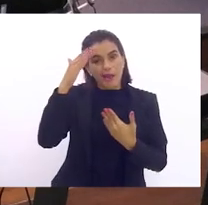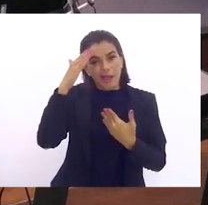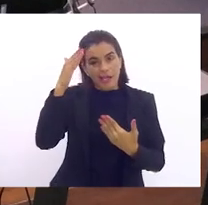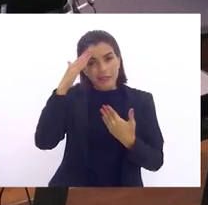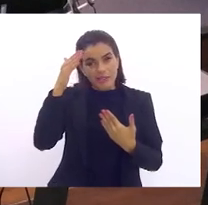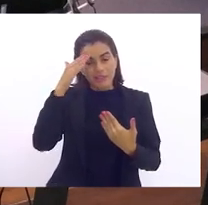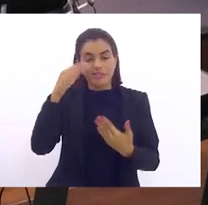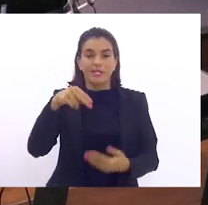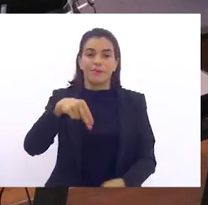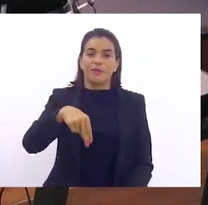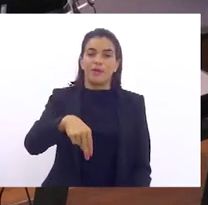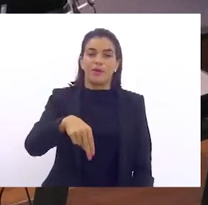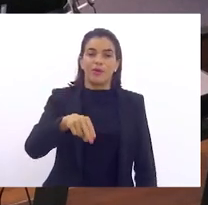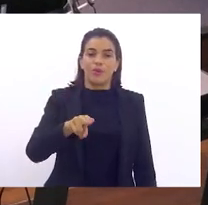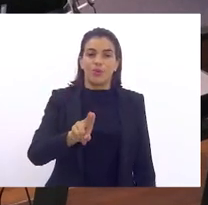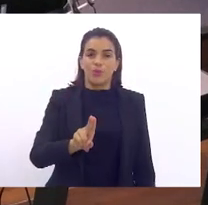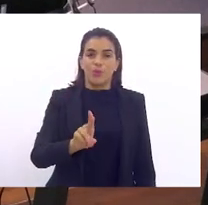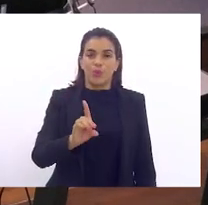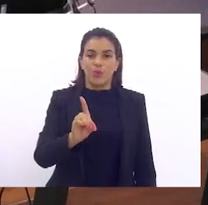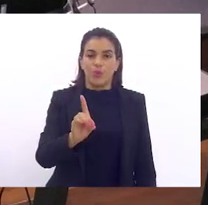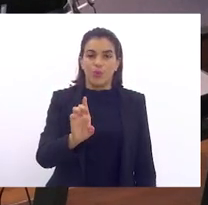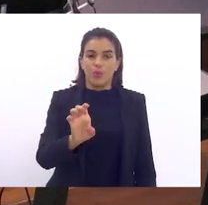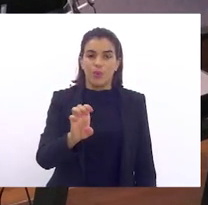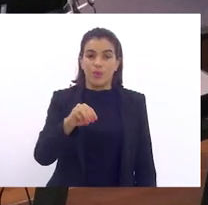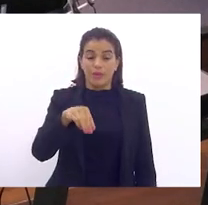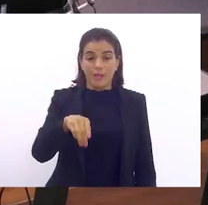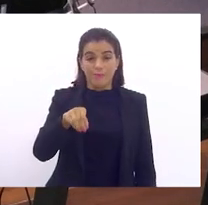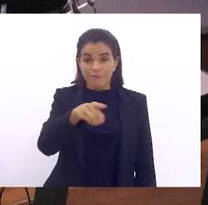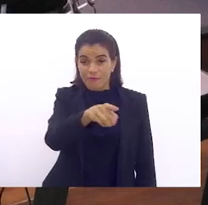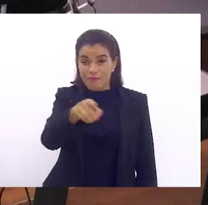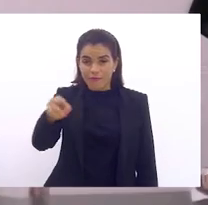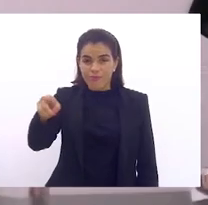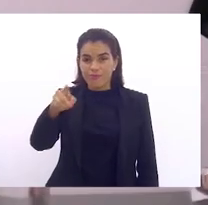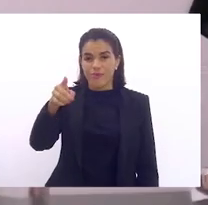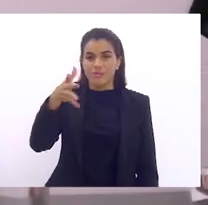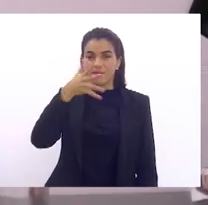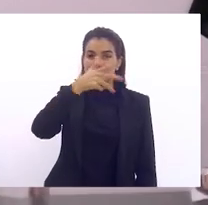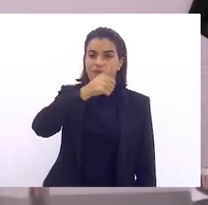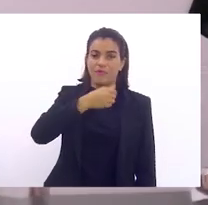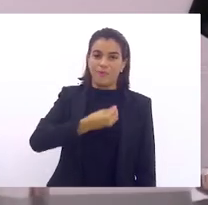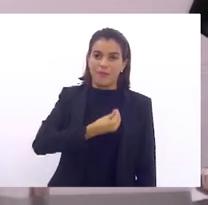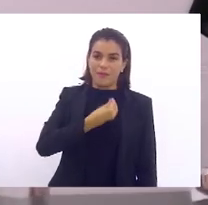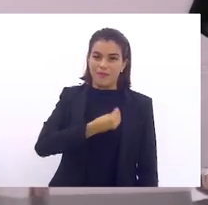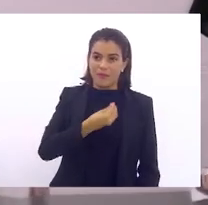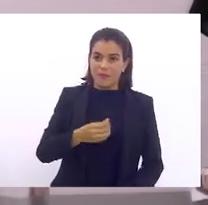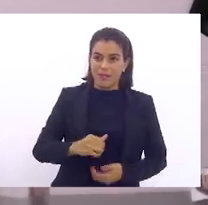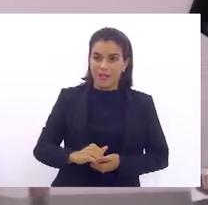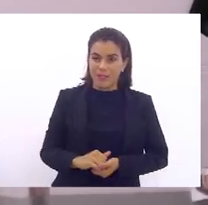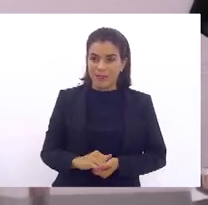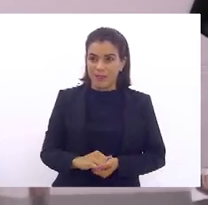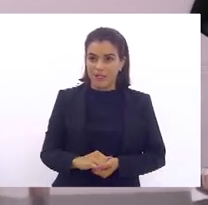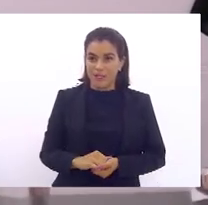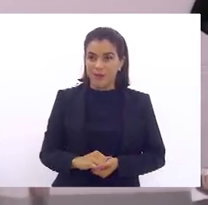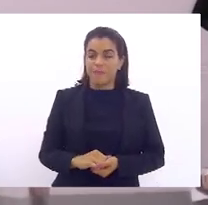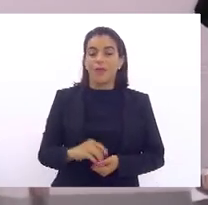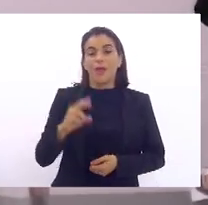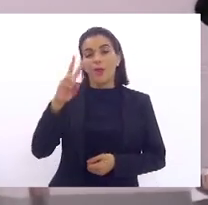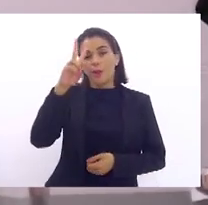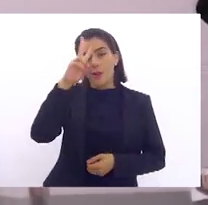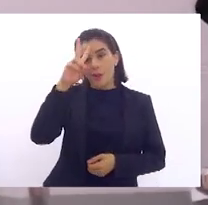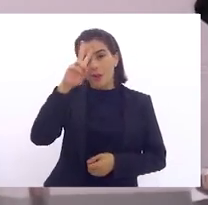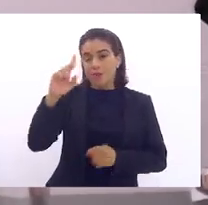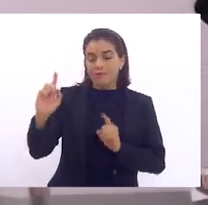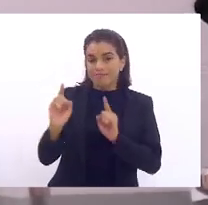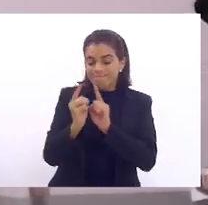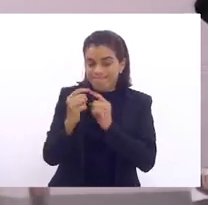nuden vocês realmente também salvaram a minha vida a Dra Márcia me disse uma coisa muito importante quando cheguei né Muito